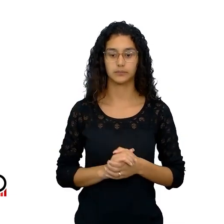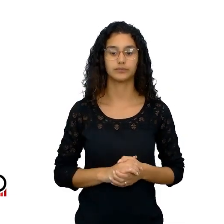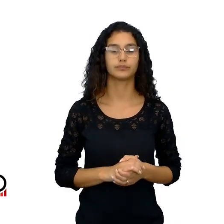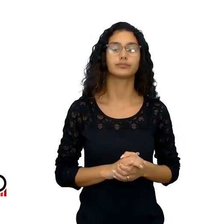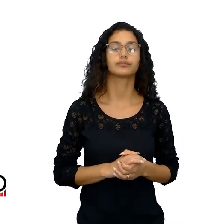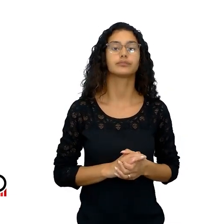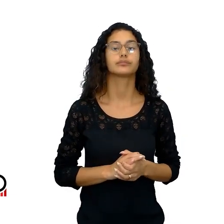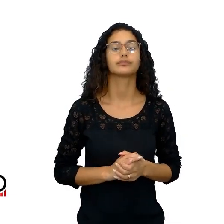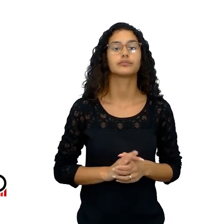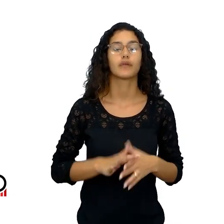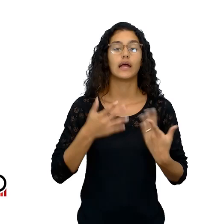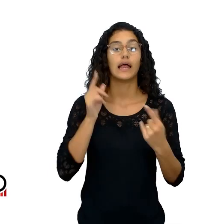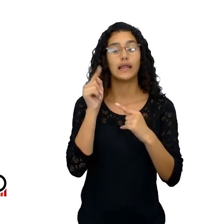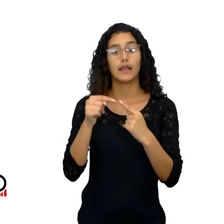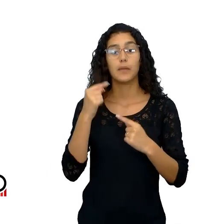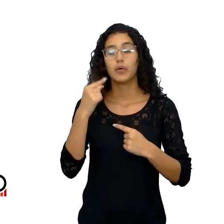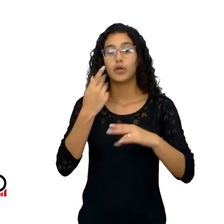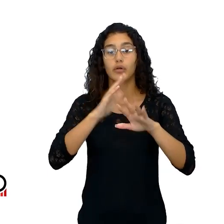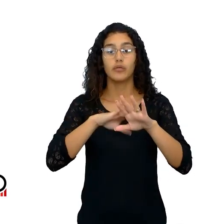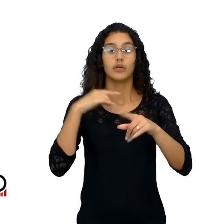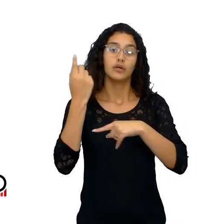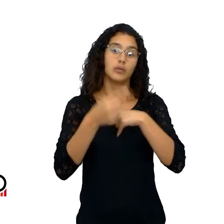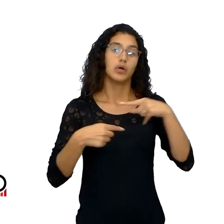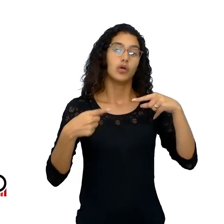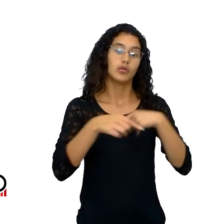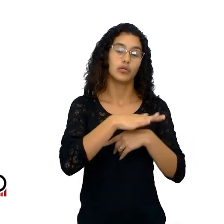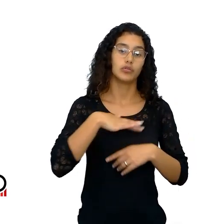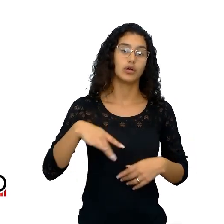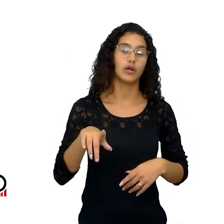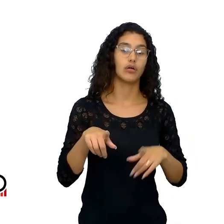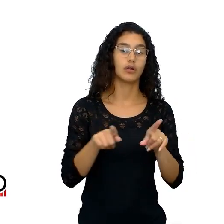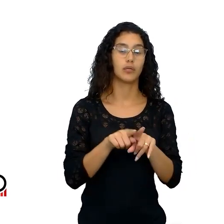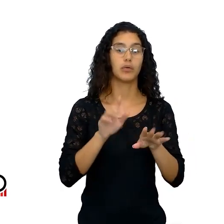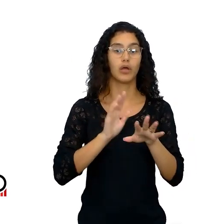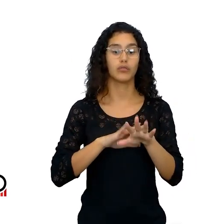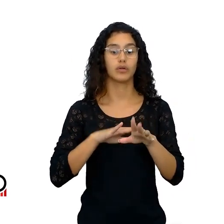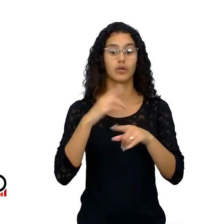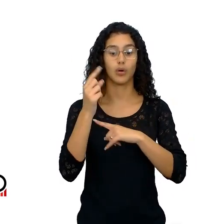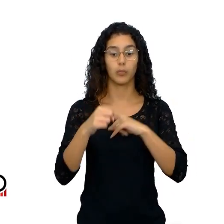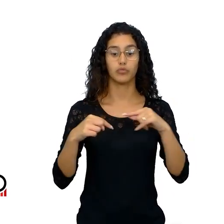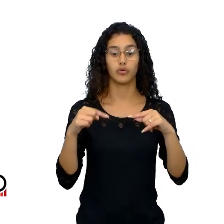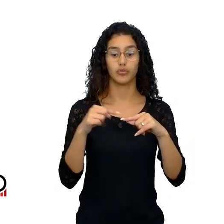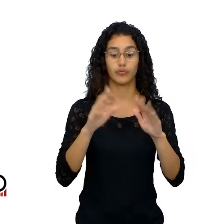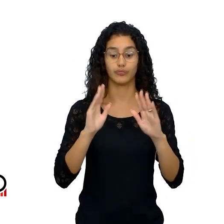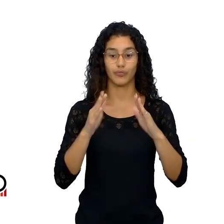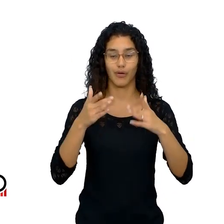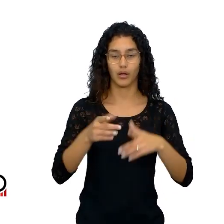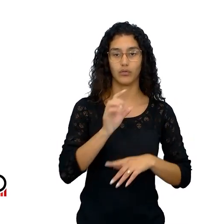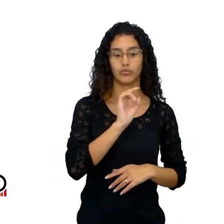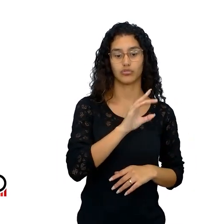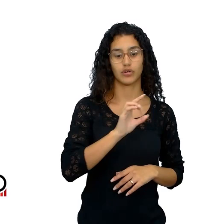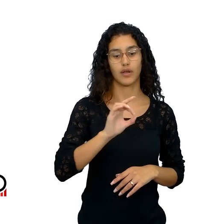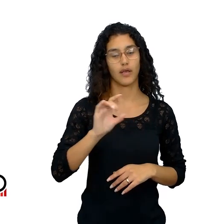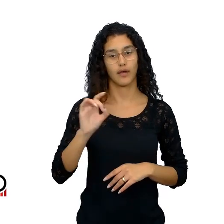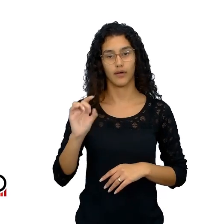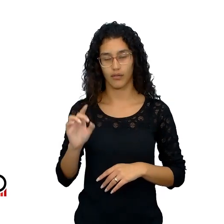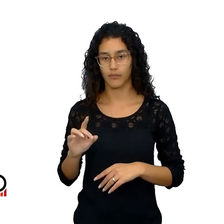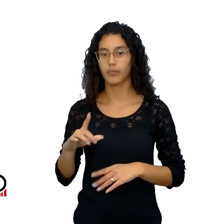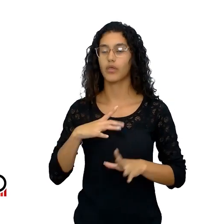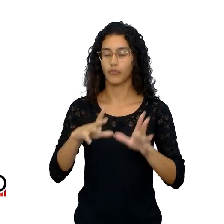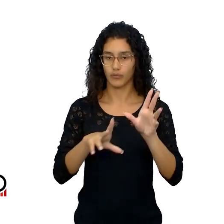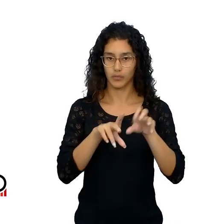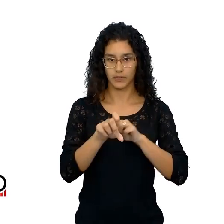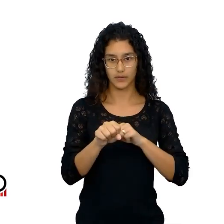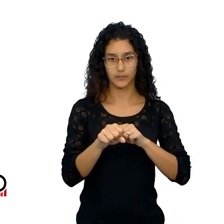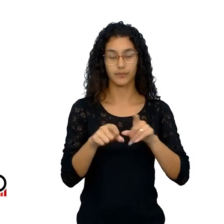sim, depois de a gente trabalhar os objetivos gerais, a gente também vai trabalhar os objetivos específicos de cada uma dessas formações.